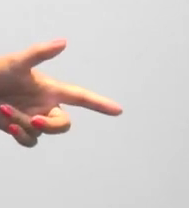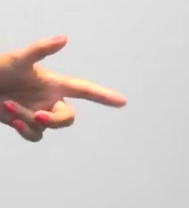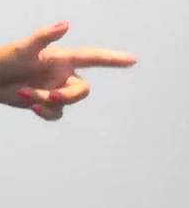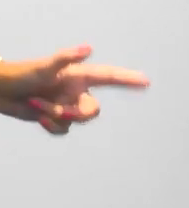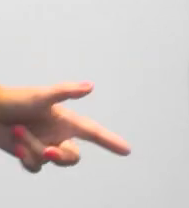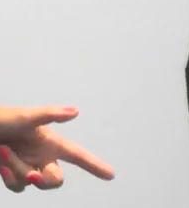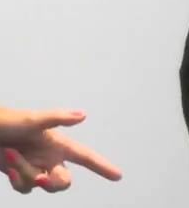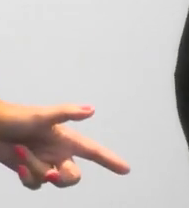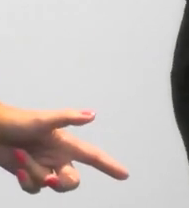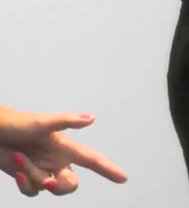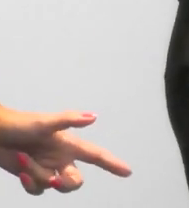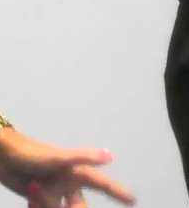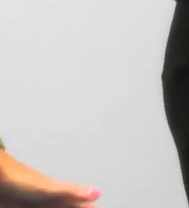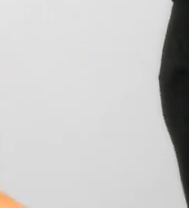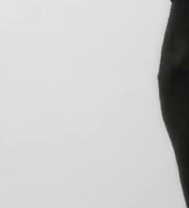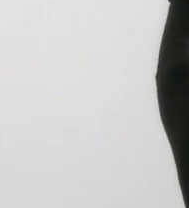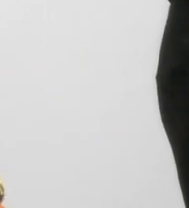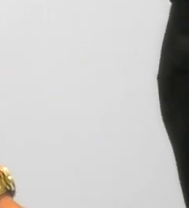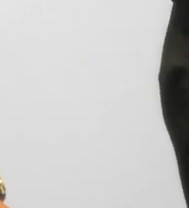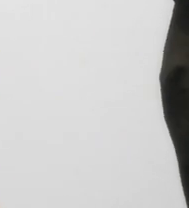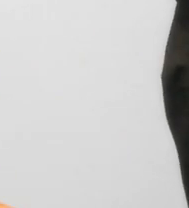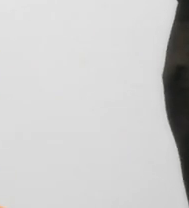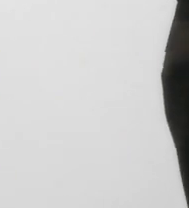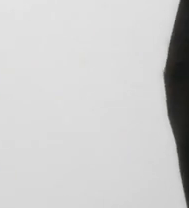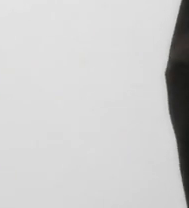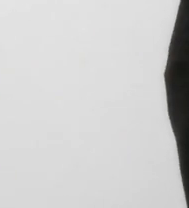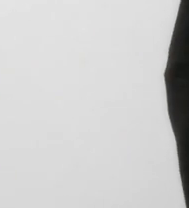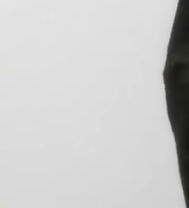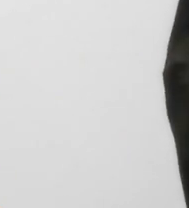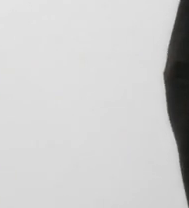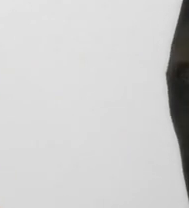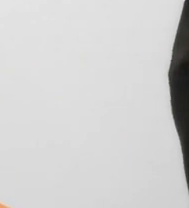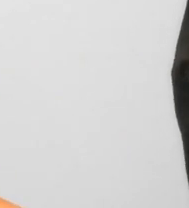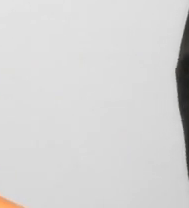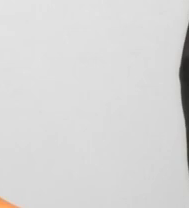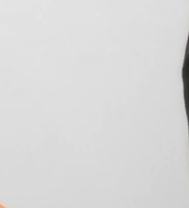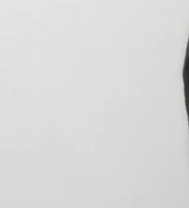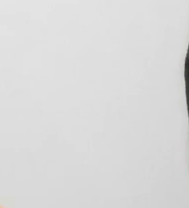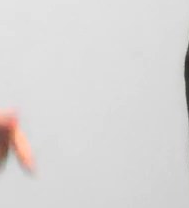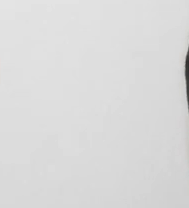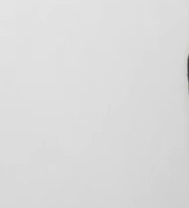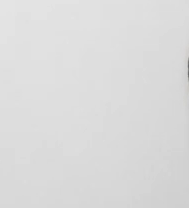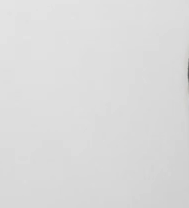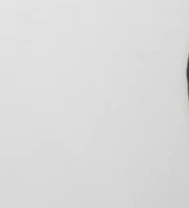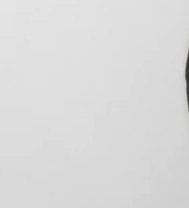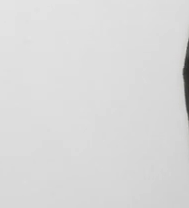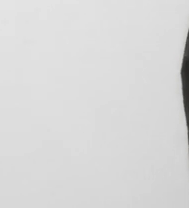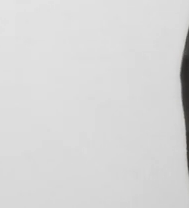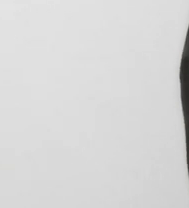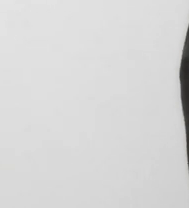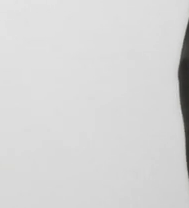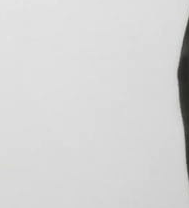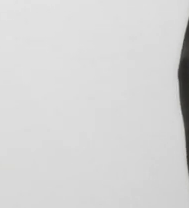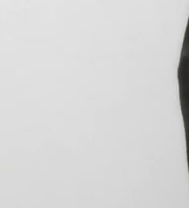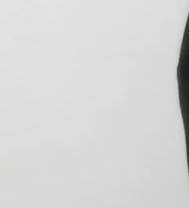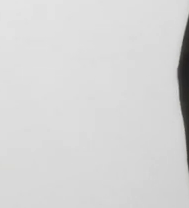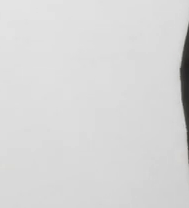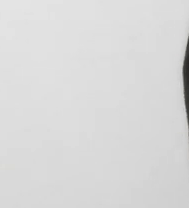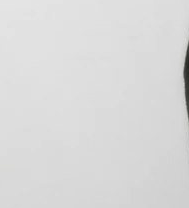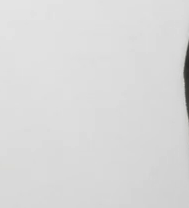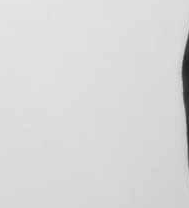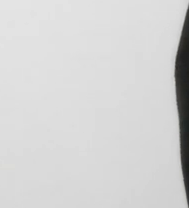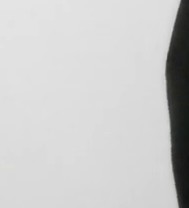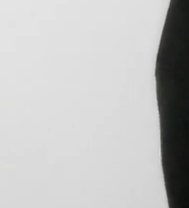pra mãe assim vamos juntos dou a mão a ela e vou falar assim a gente vai lutar junto então assim hoje a gente tem